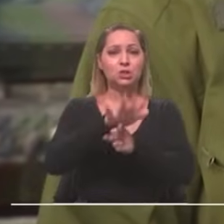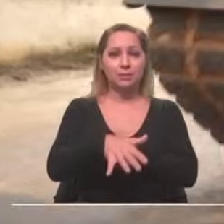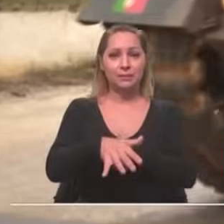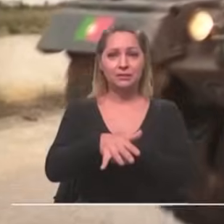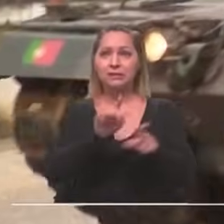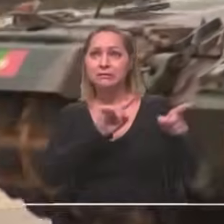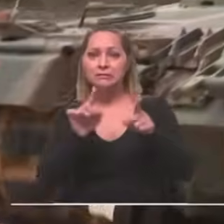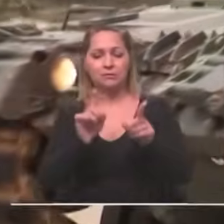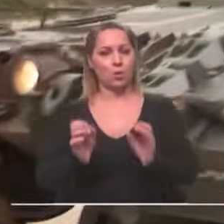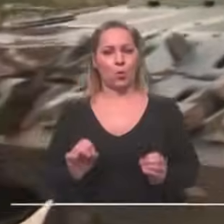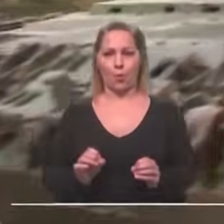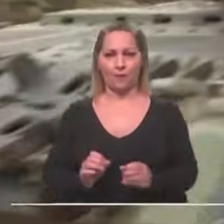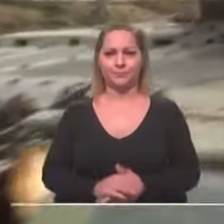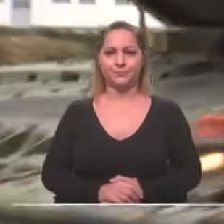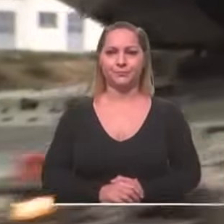discriminação.